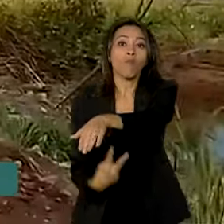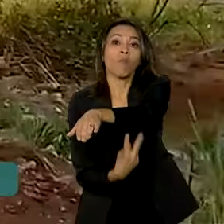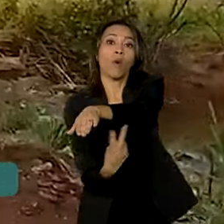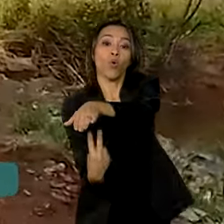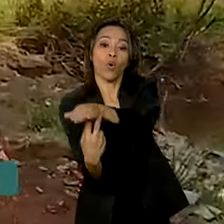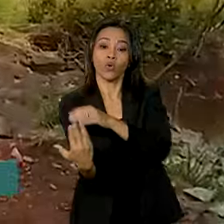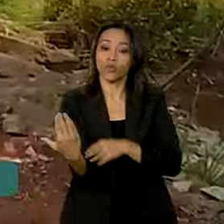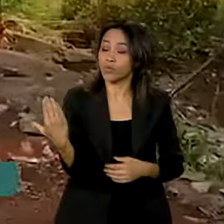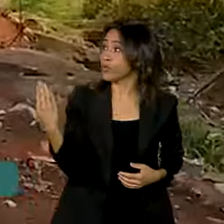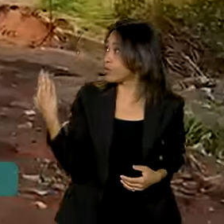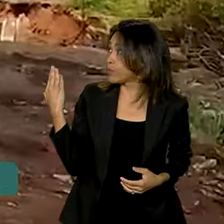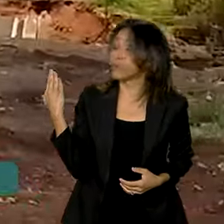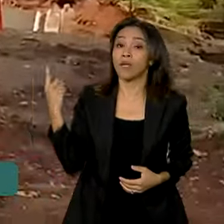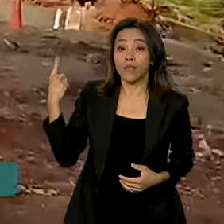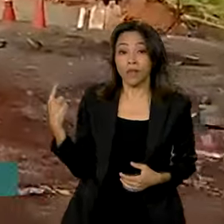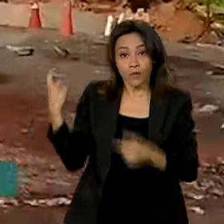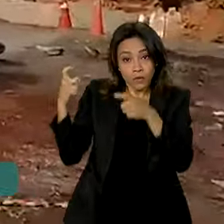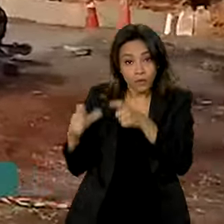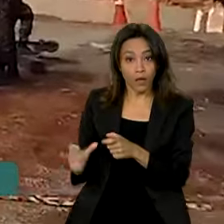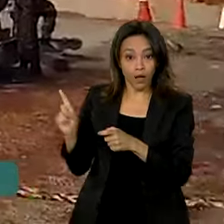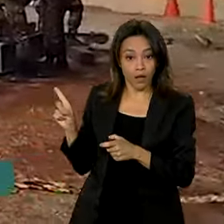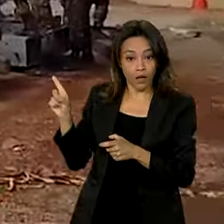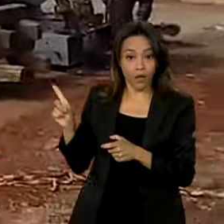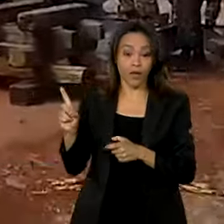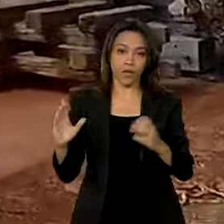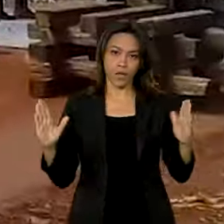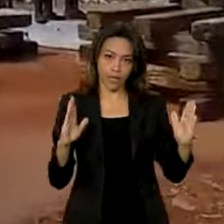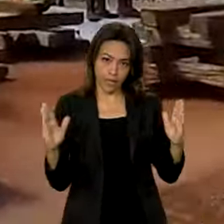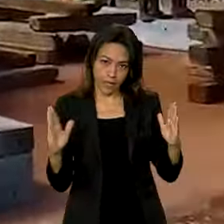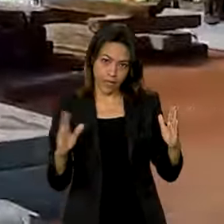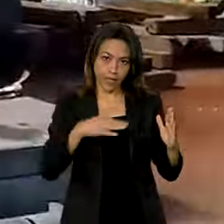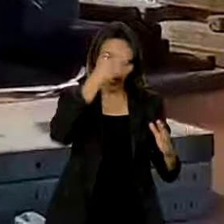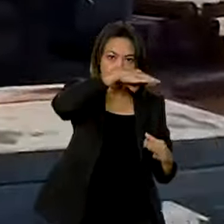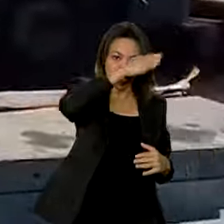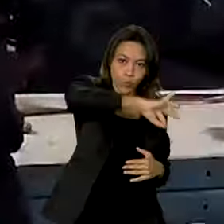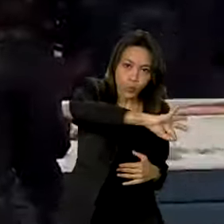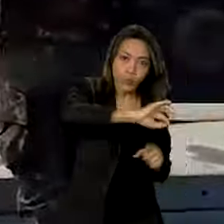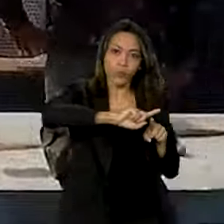Rio Cai, na BR-116, entre Caxias do Sul e Nova Petrópolis.